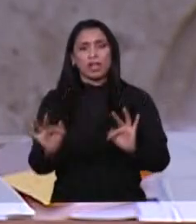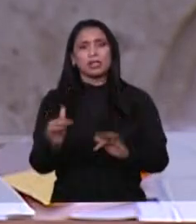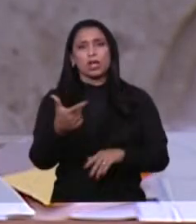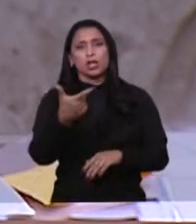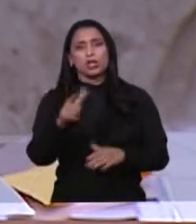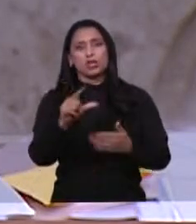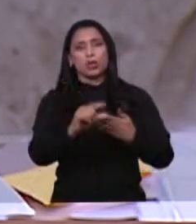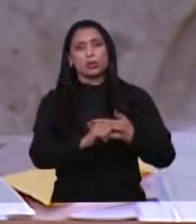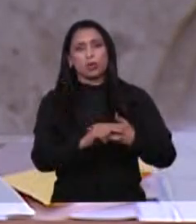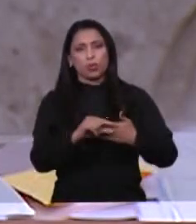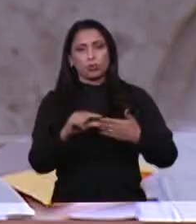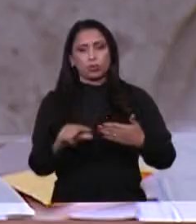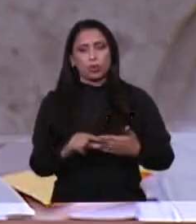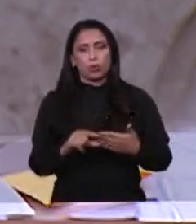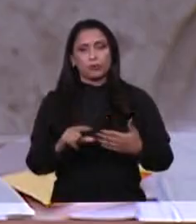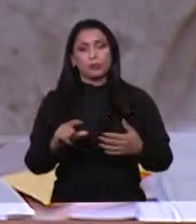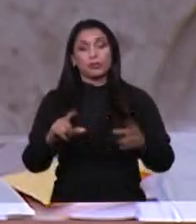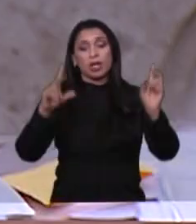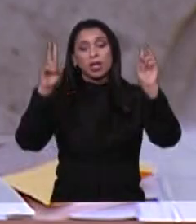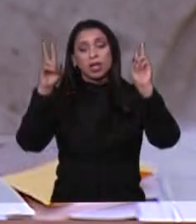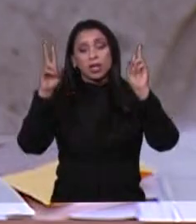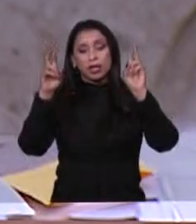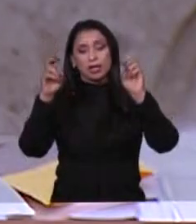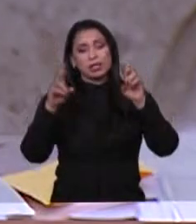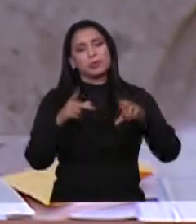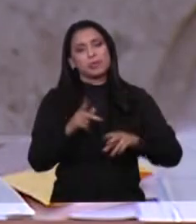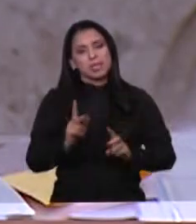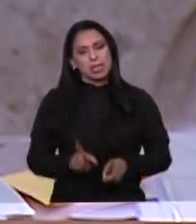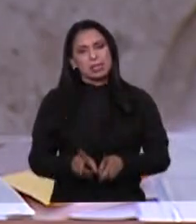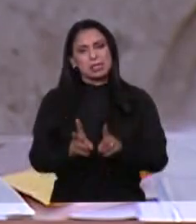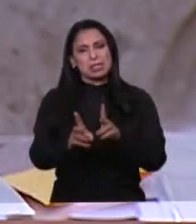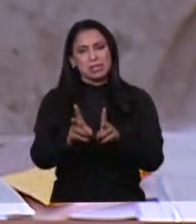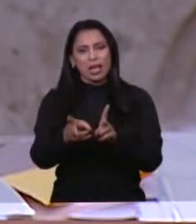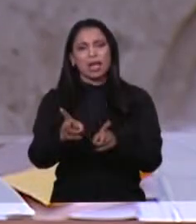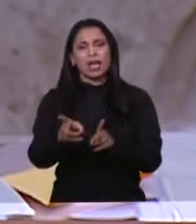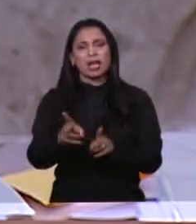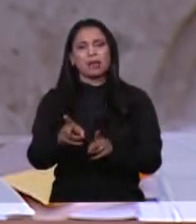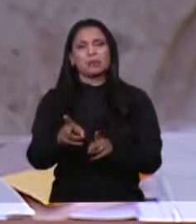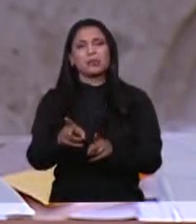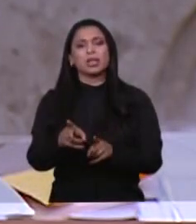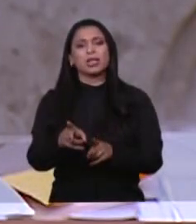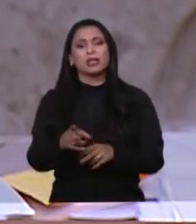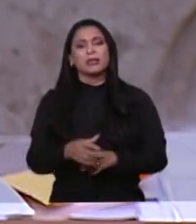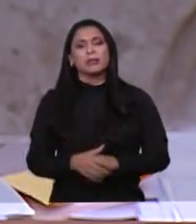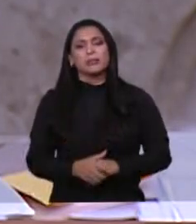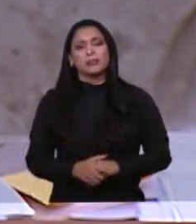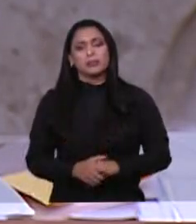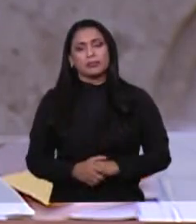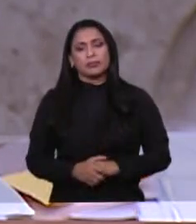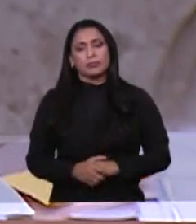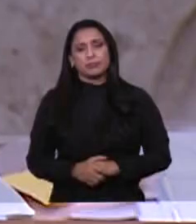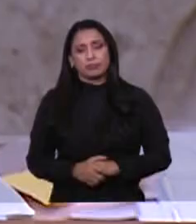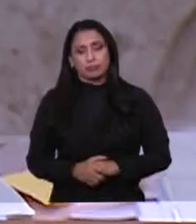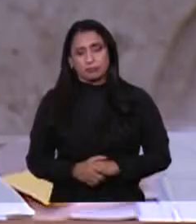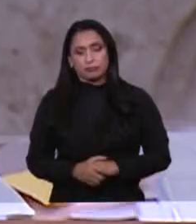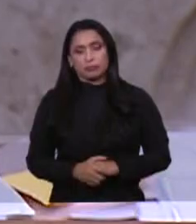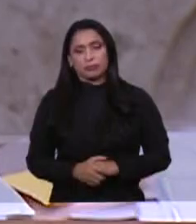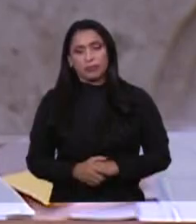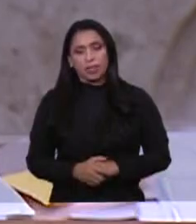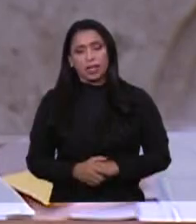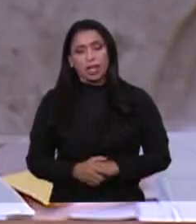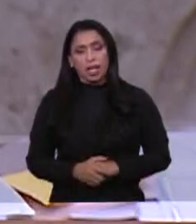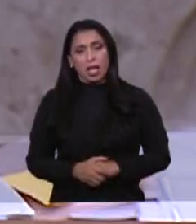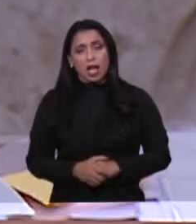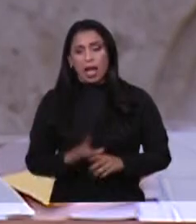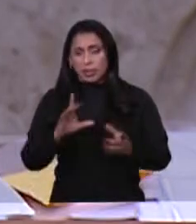Goebbels, aspas, "sempre será um dos aspectos mais risíveis da democracia